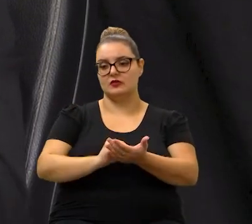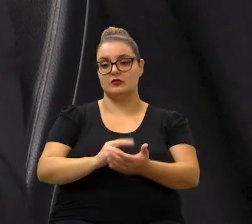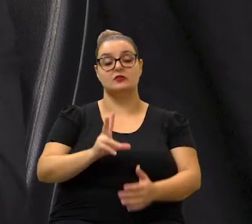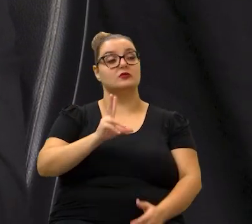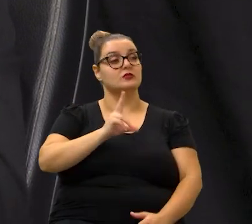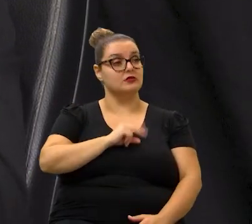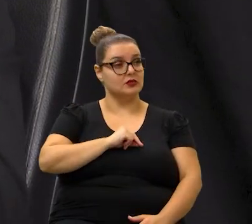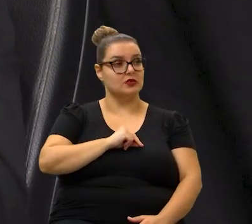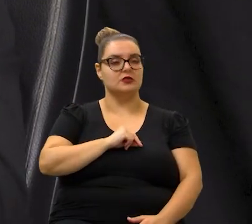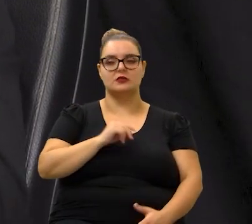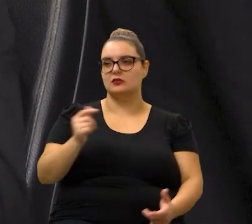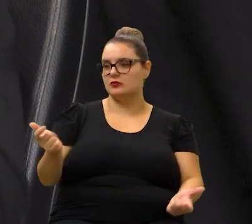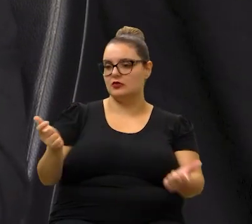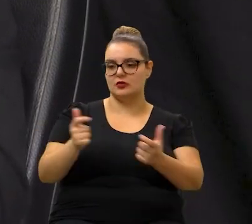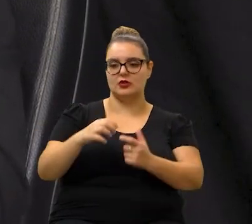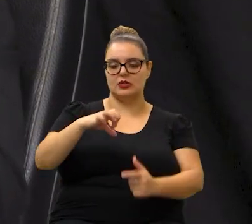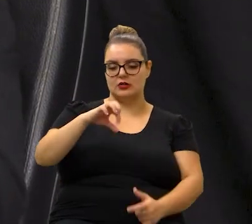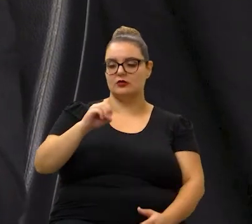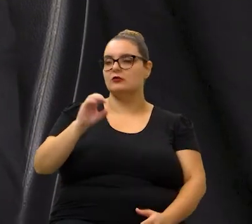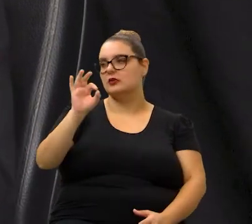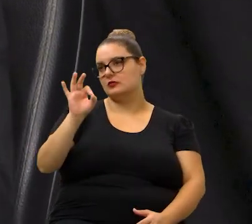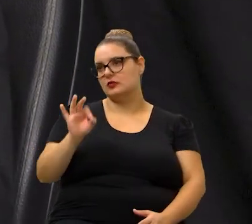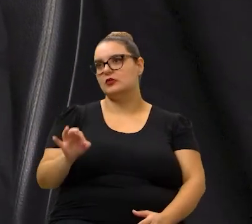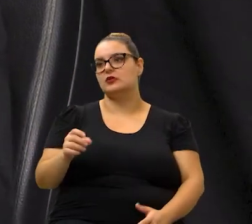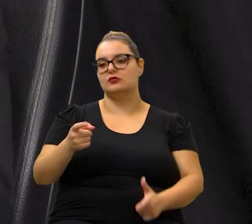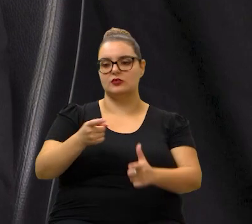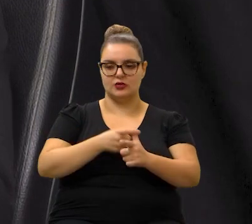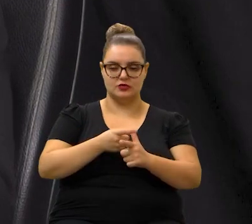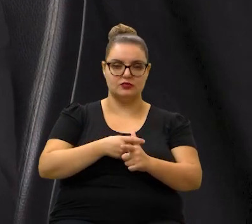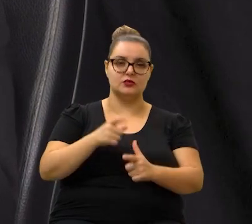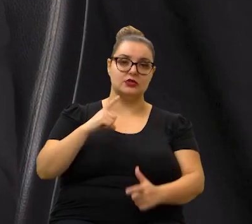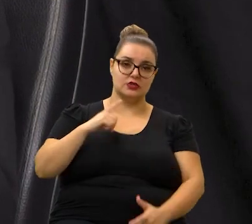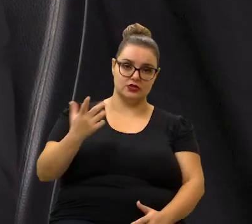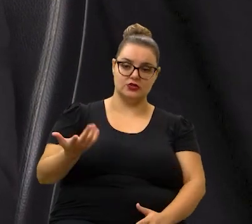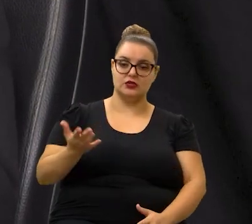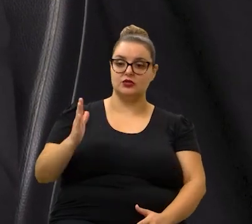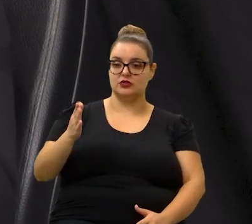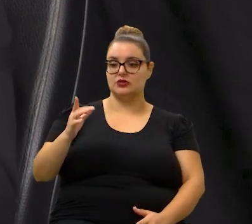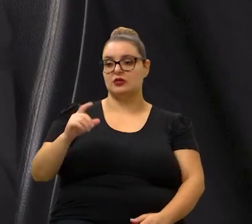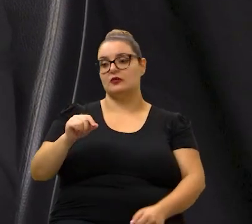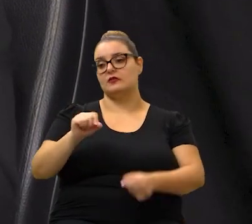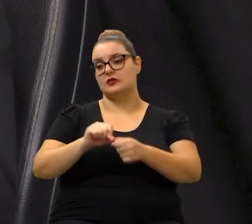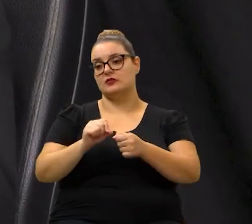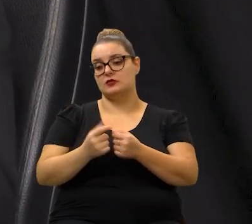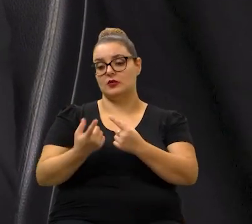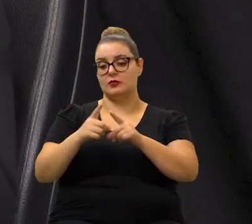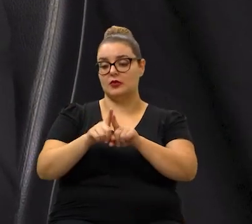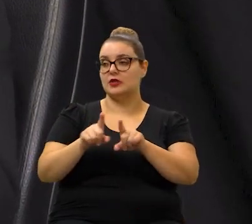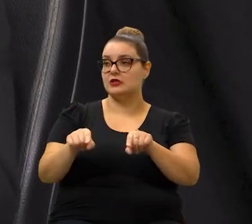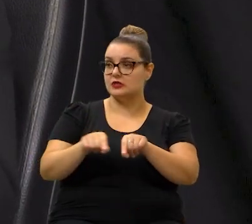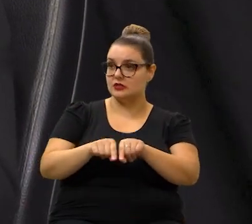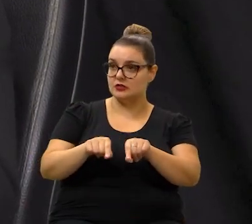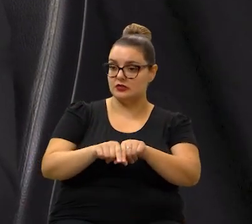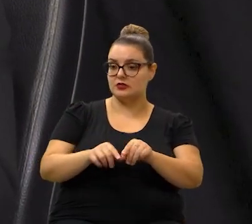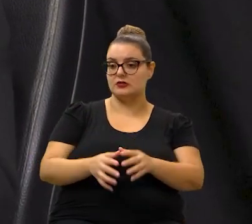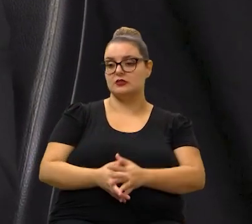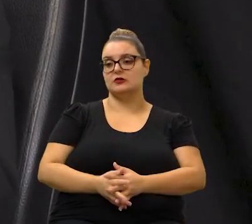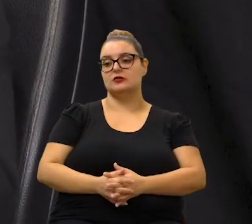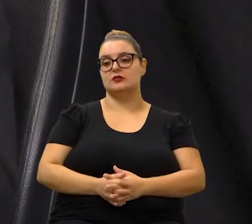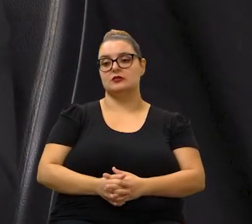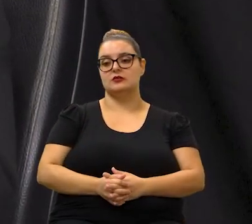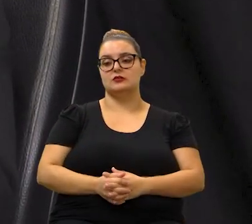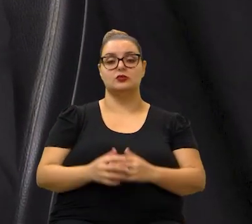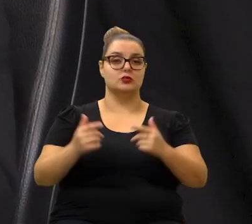então diminuiu 90% da dívida que tinha já tem fizemos uma parceria também